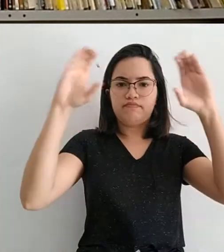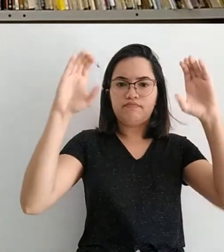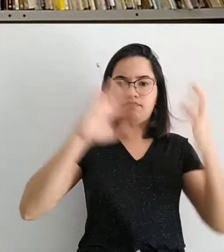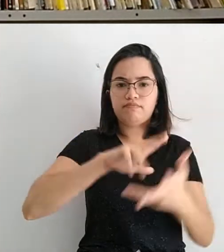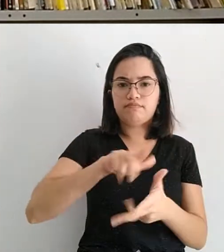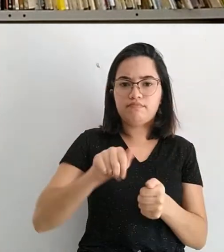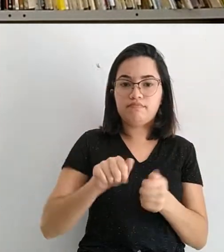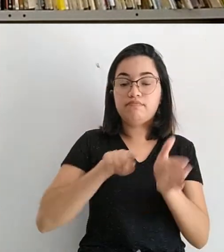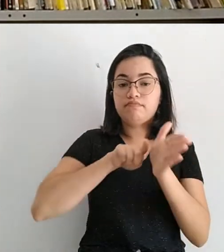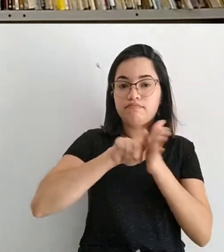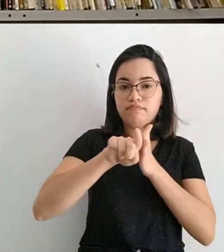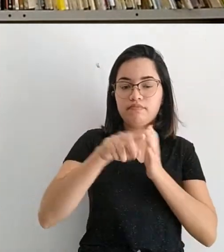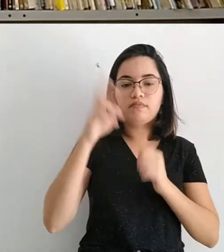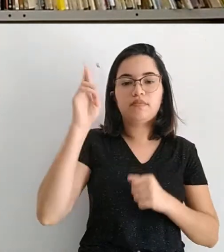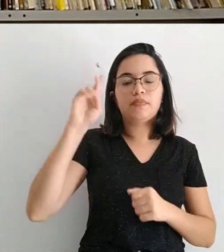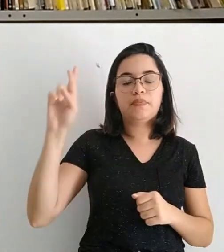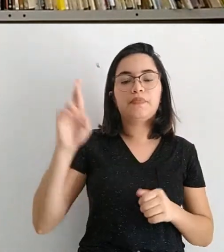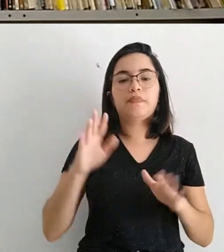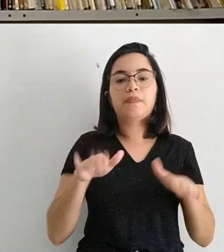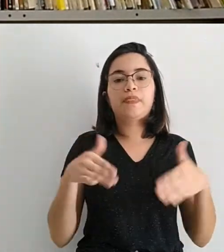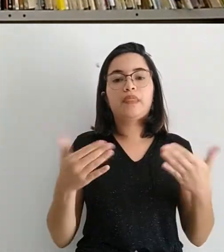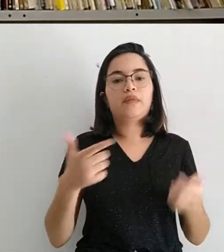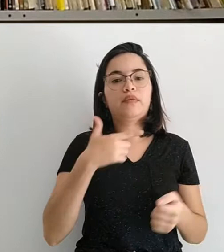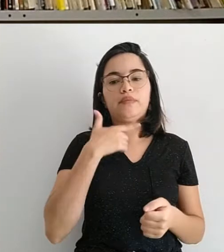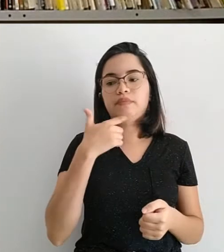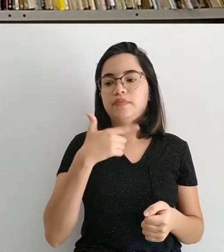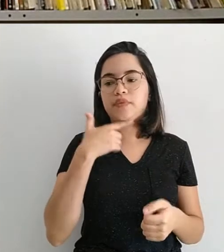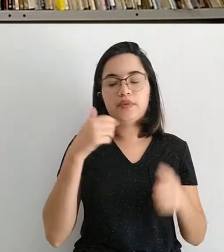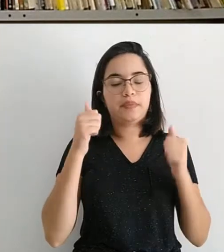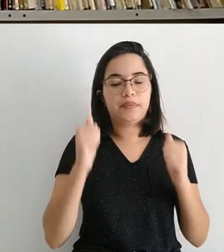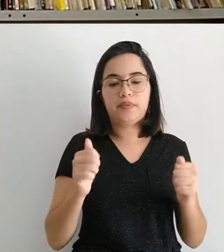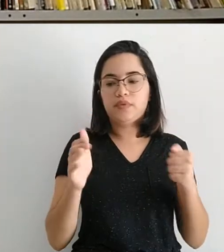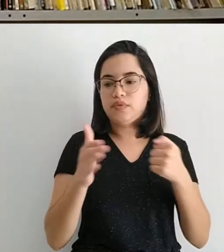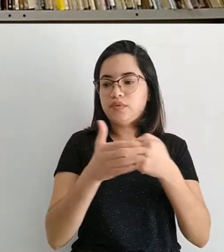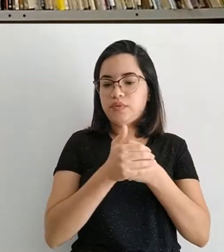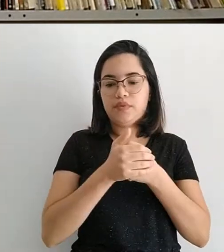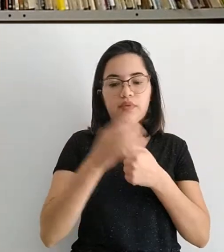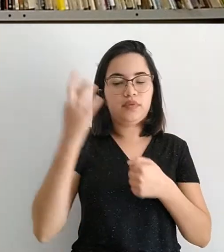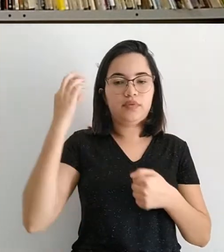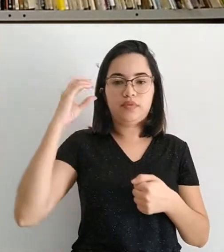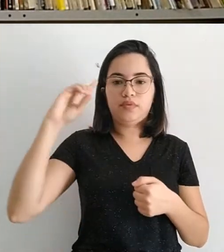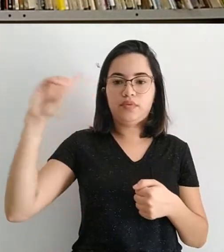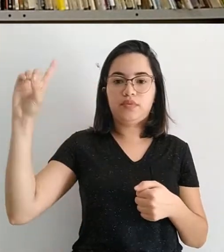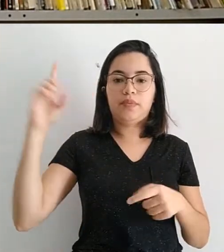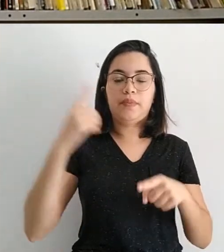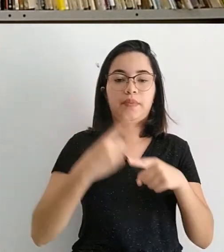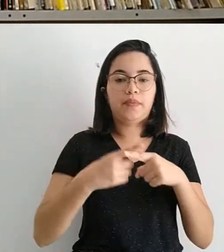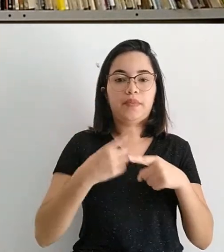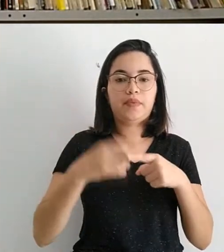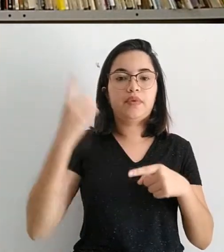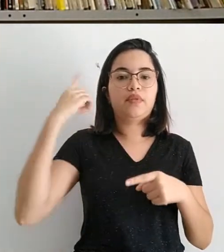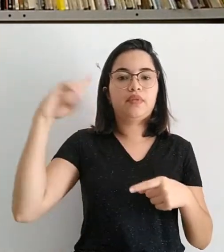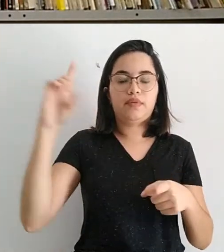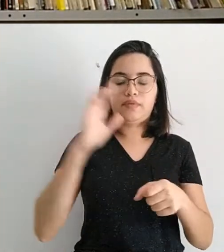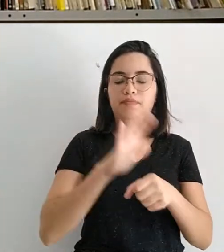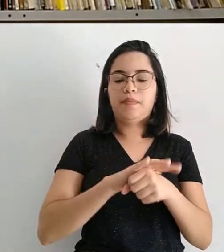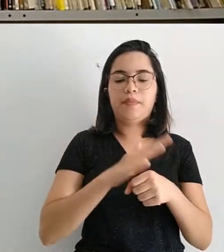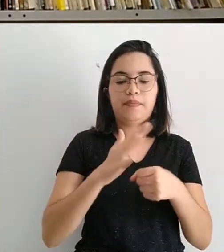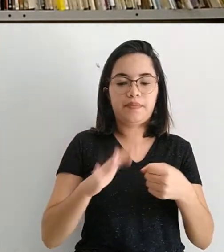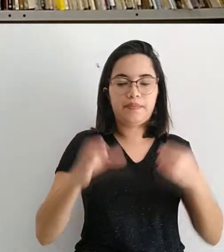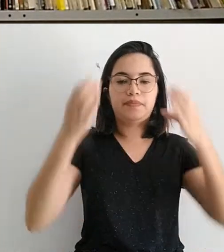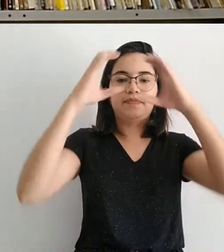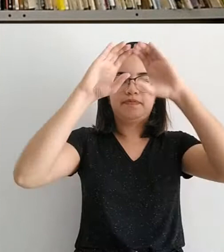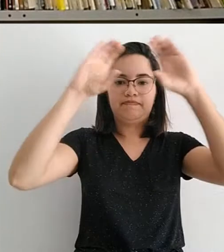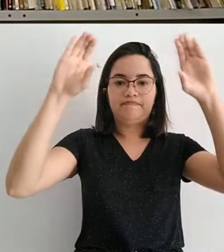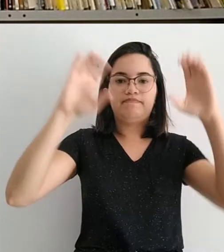terra? Pergunta o Senhor. Então, ninguém pode se esconder de Deus, porque Deus preenche